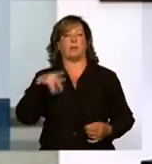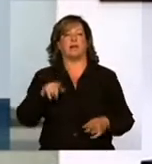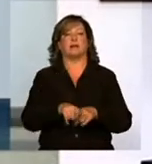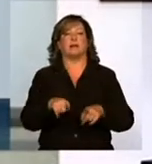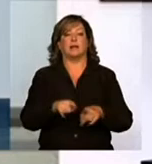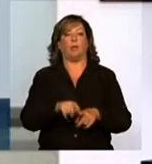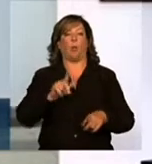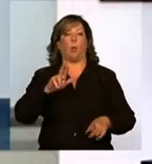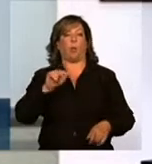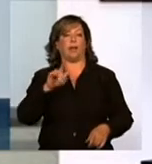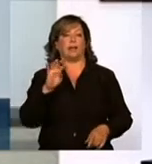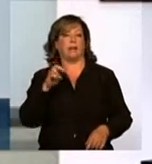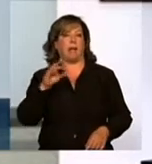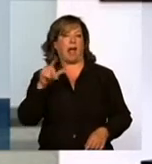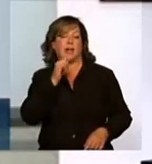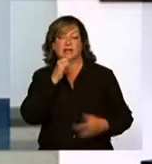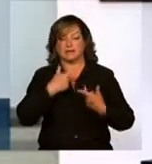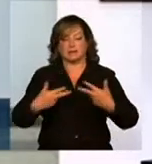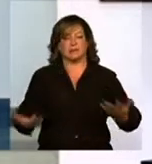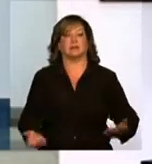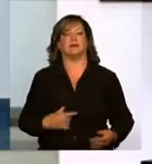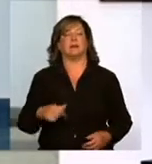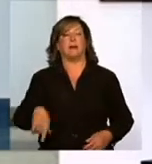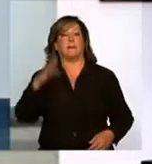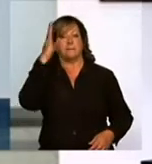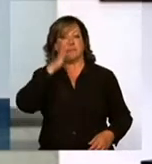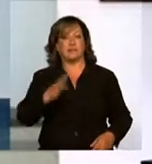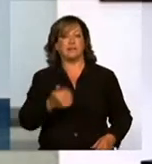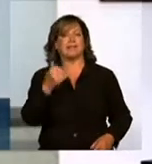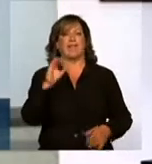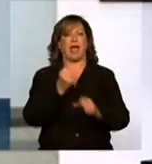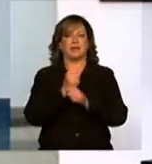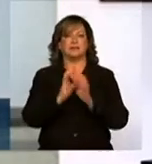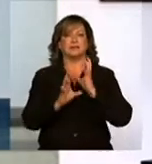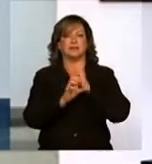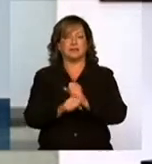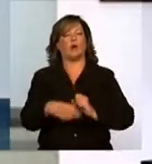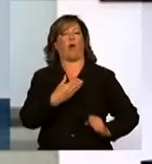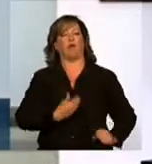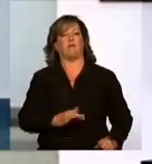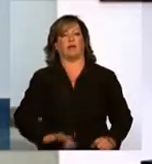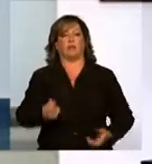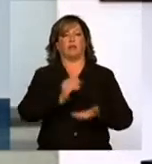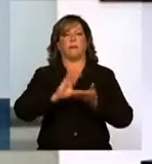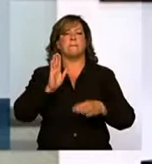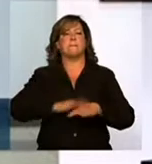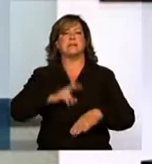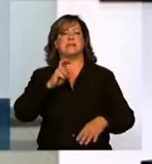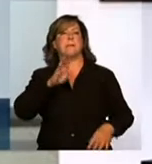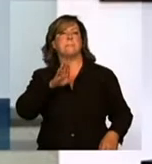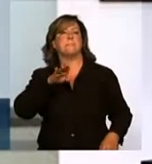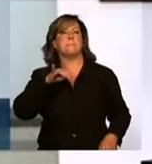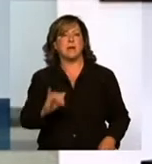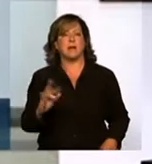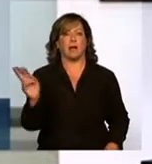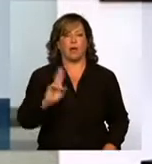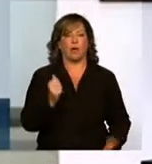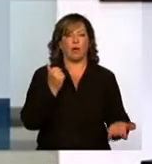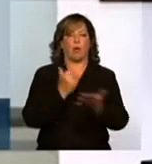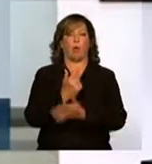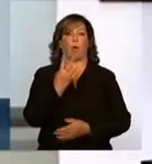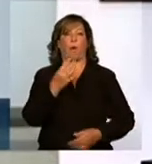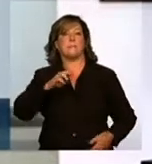Equador e Guatemala, por exemplo. No Brasil, em 10 anos, o governo federal investiu mais de 5 bilhões de reais para a compra de